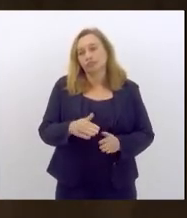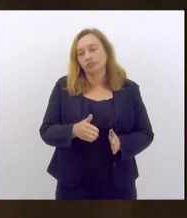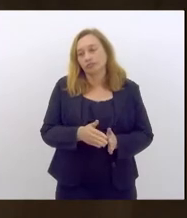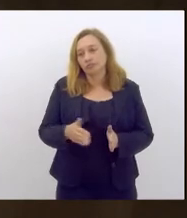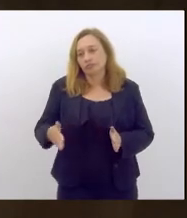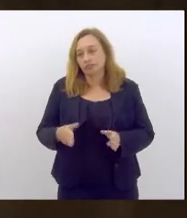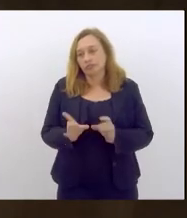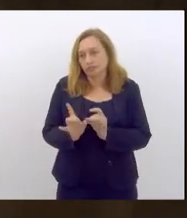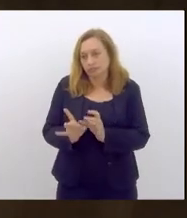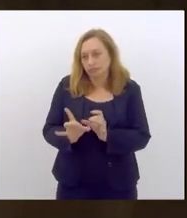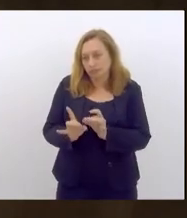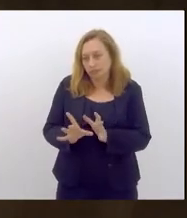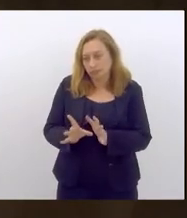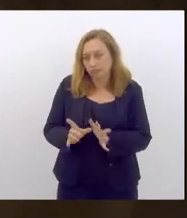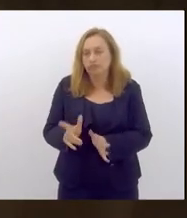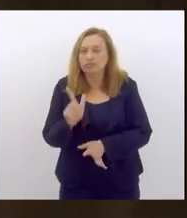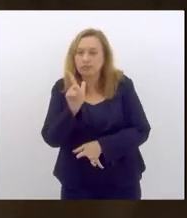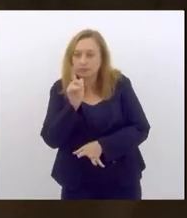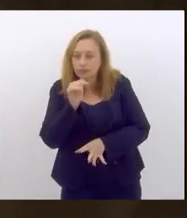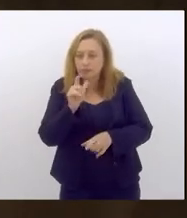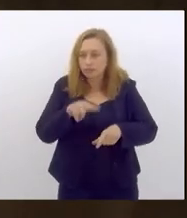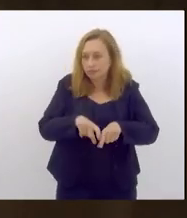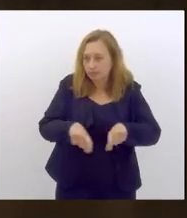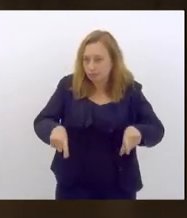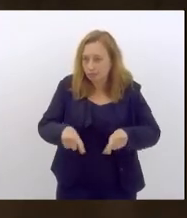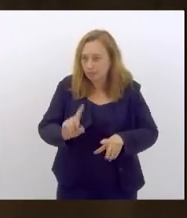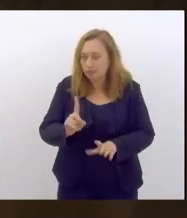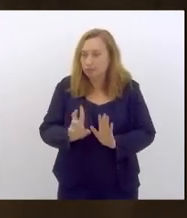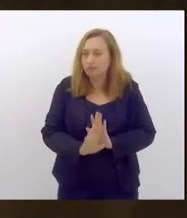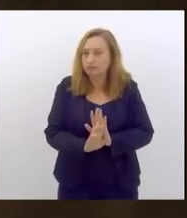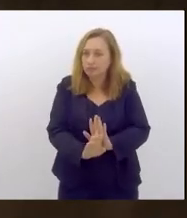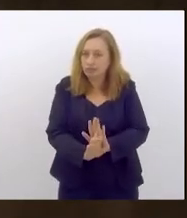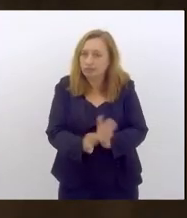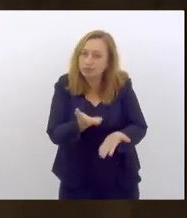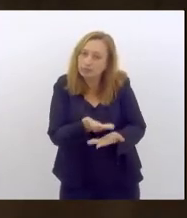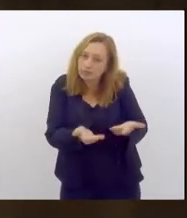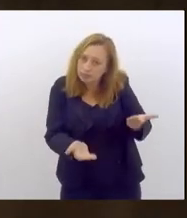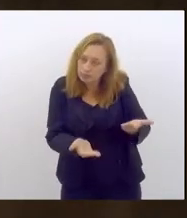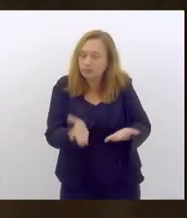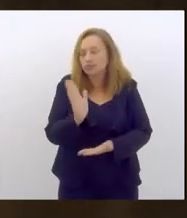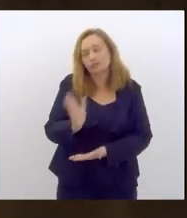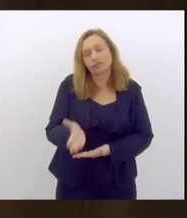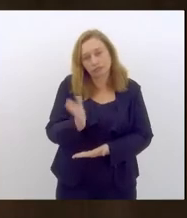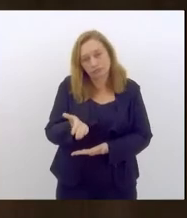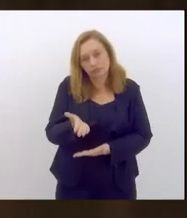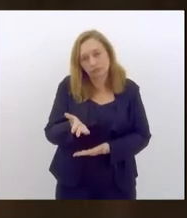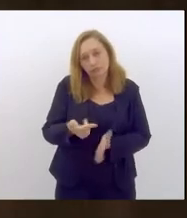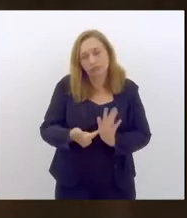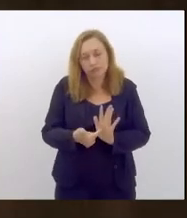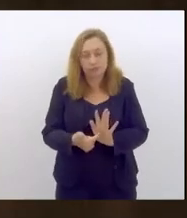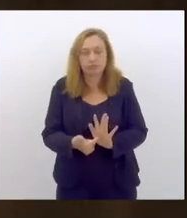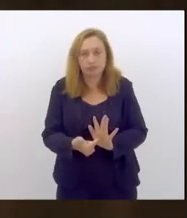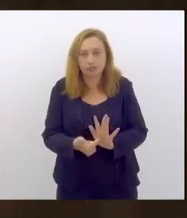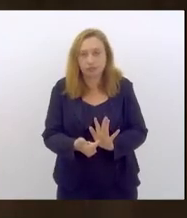concessão da concessão da água e do esgoto não representem, além das perdas que já significam em si